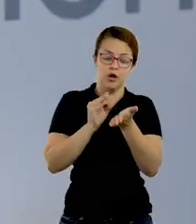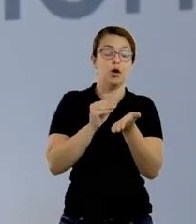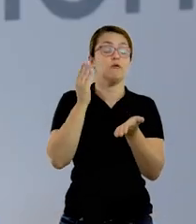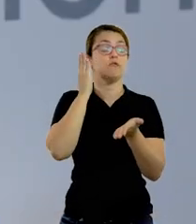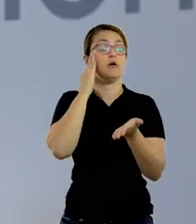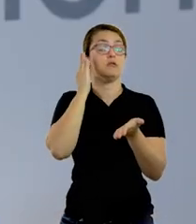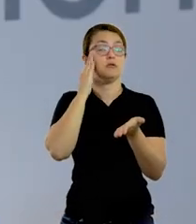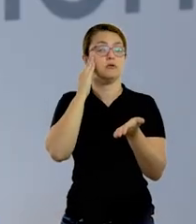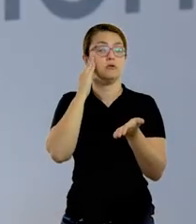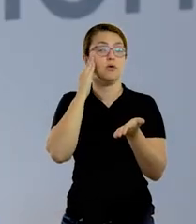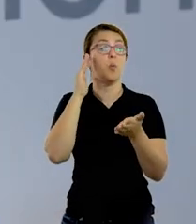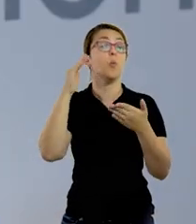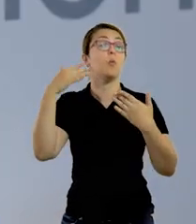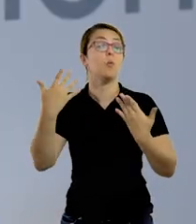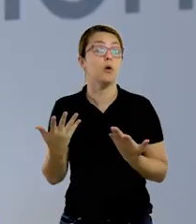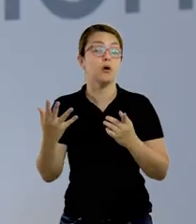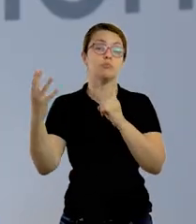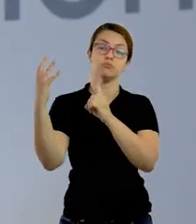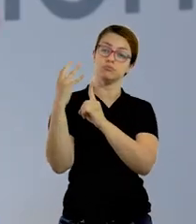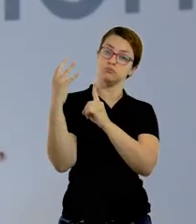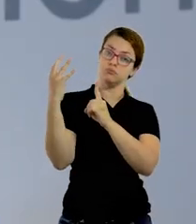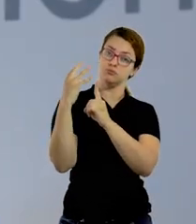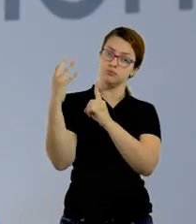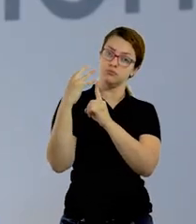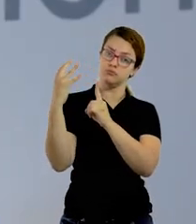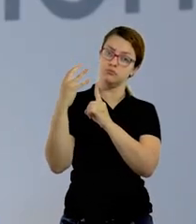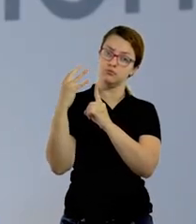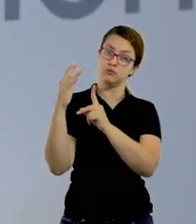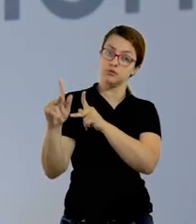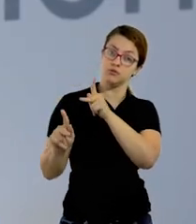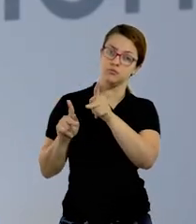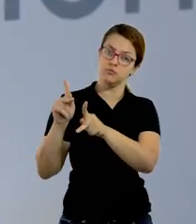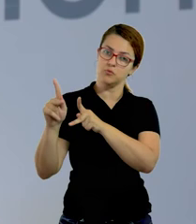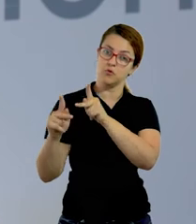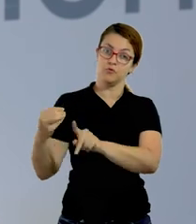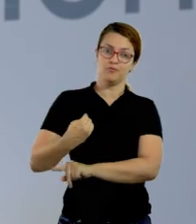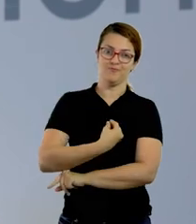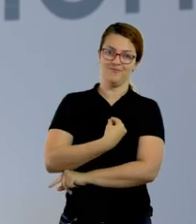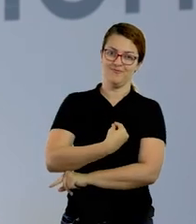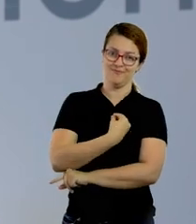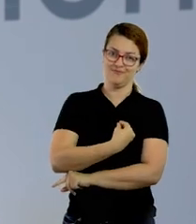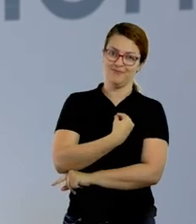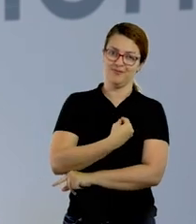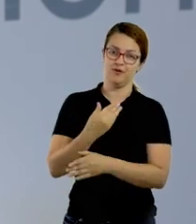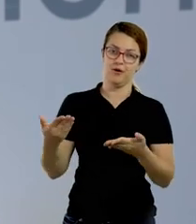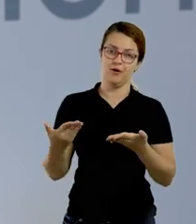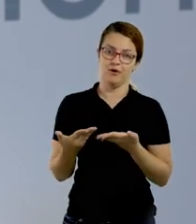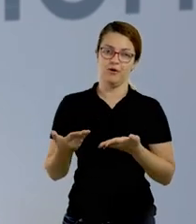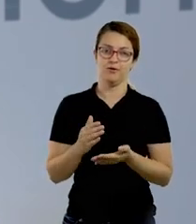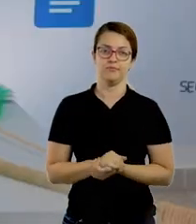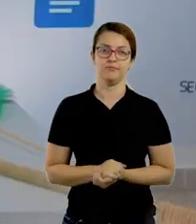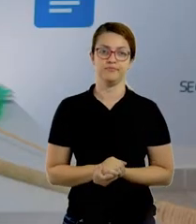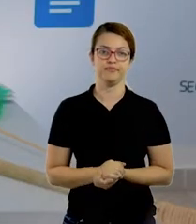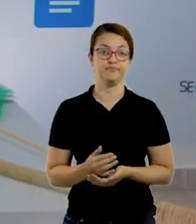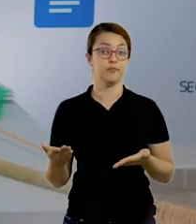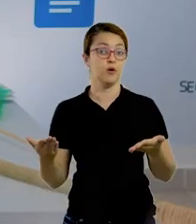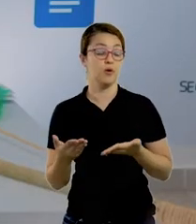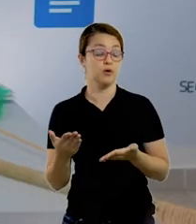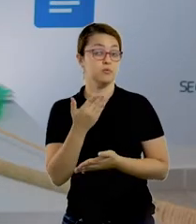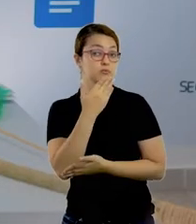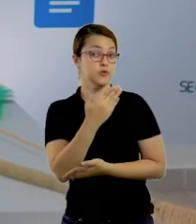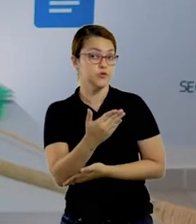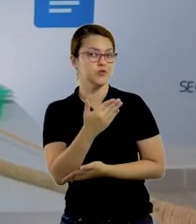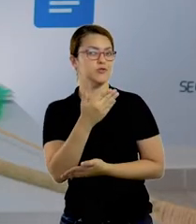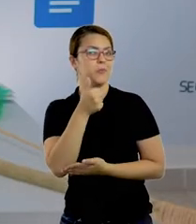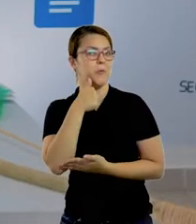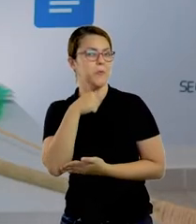Assim, vocês vão compreender qual a influência desses povos no nosso modo de vida atual. Agora,